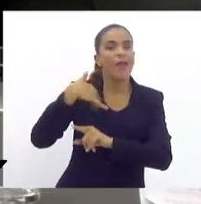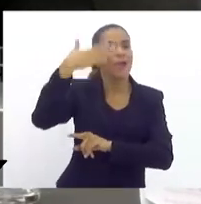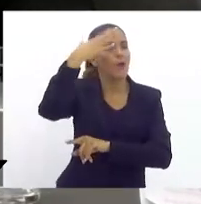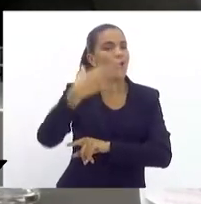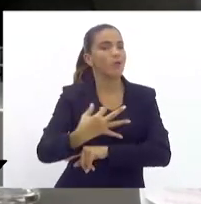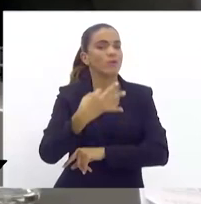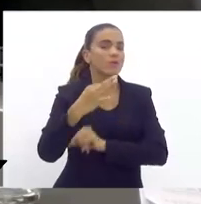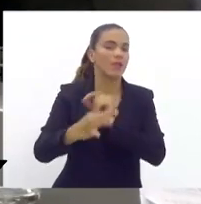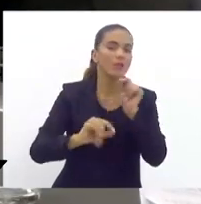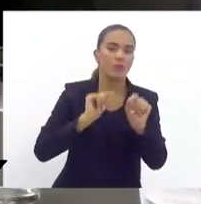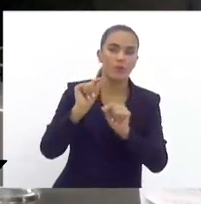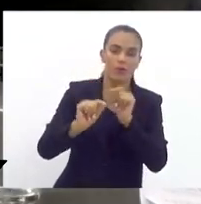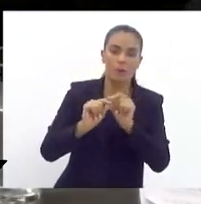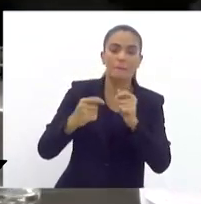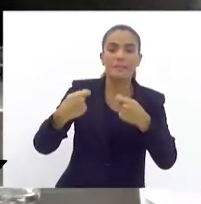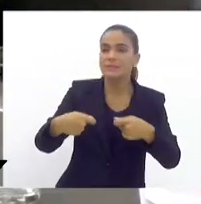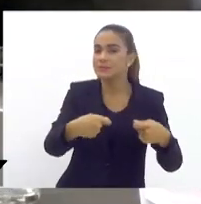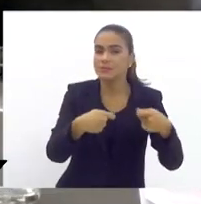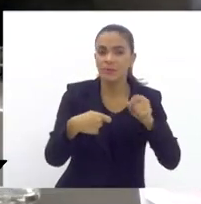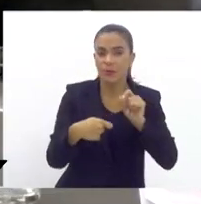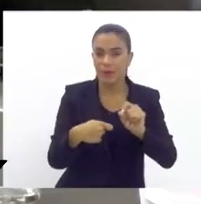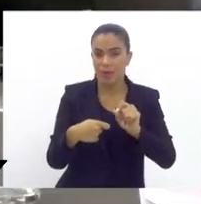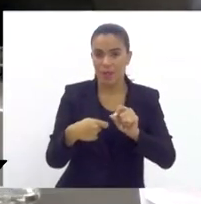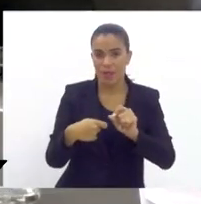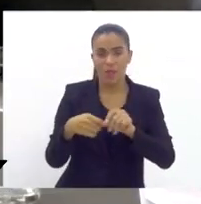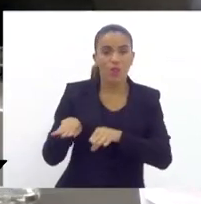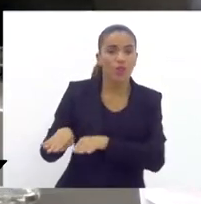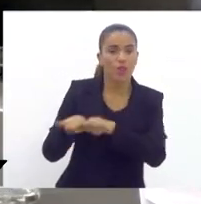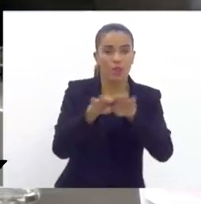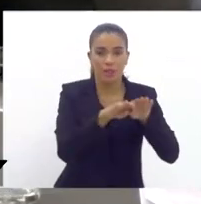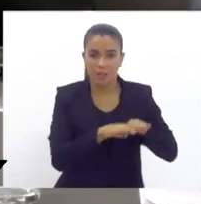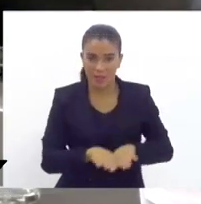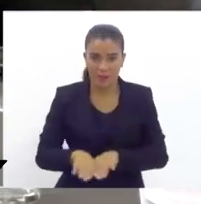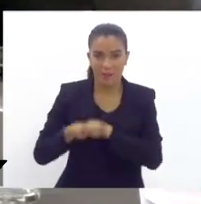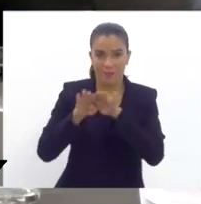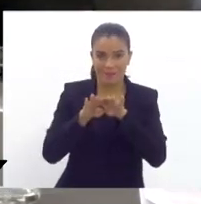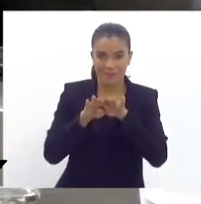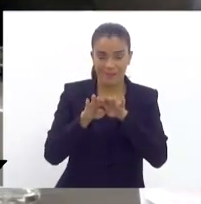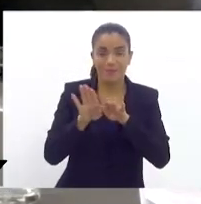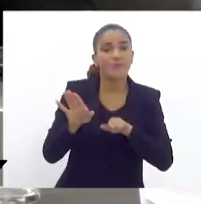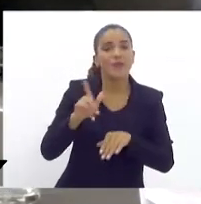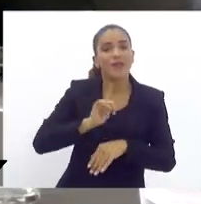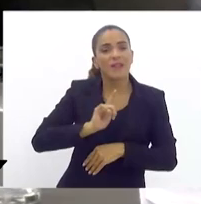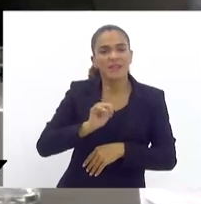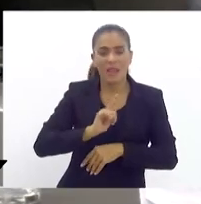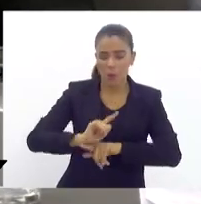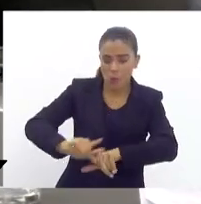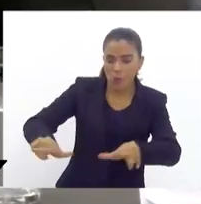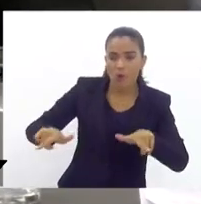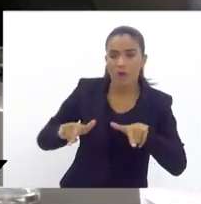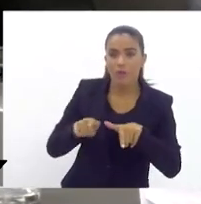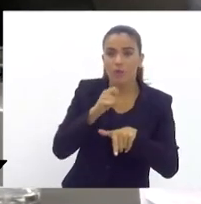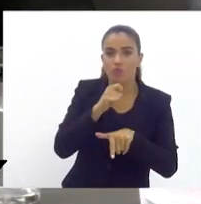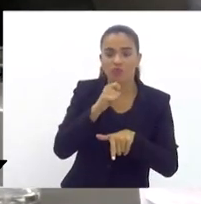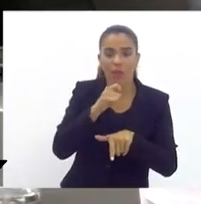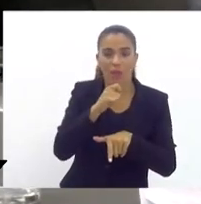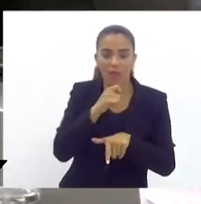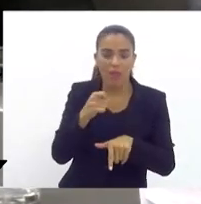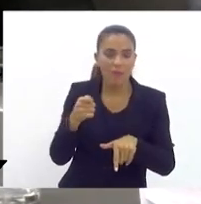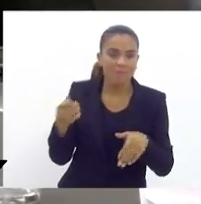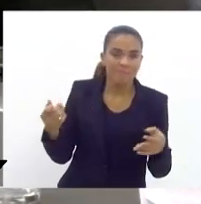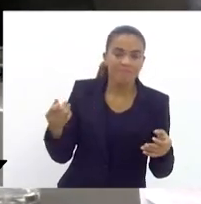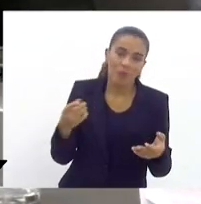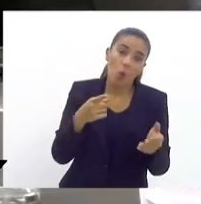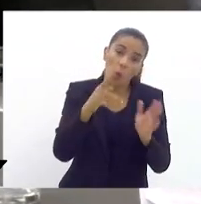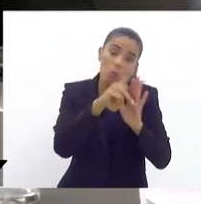entendo que isso deva ser o quê? Normatizado. Então, como existe esse vácuo, o projeto de Vossa